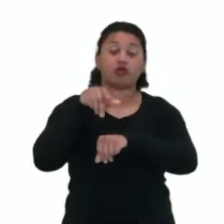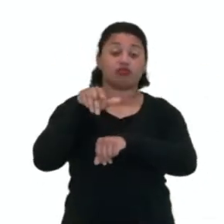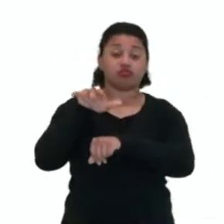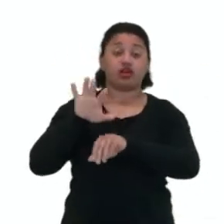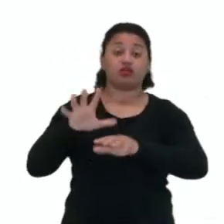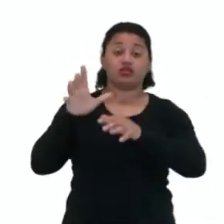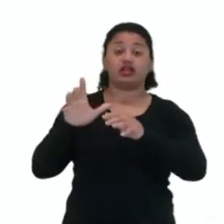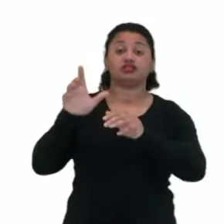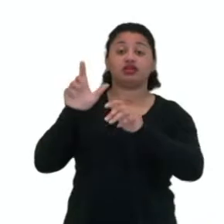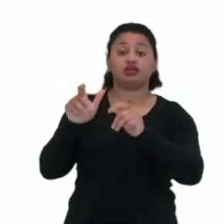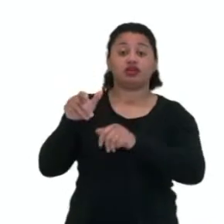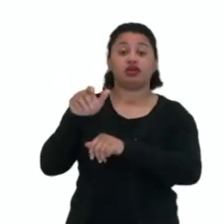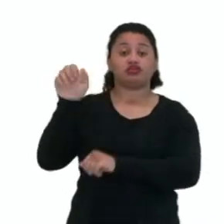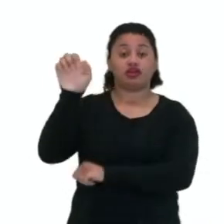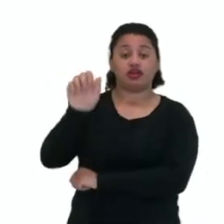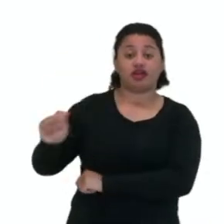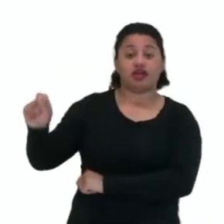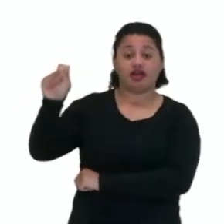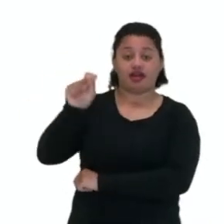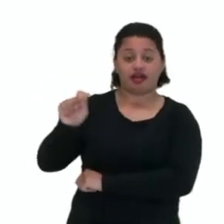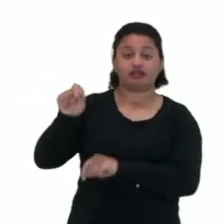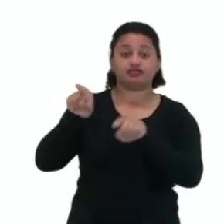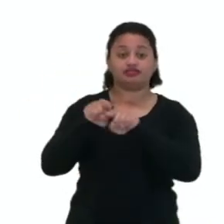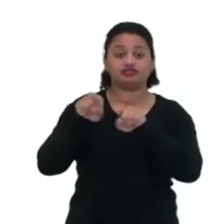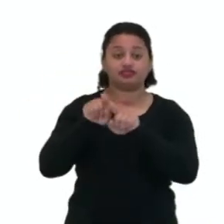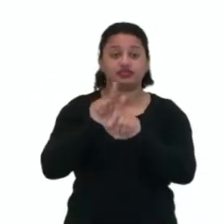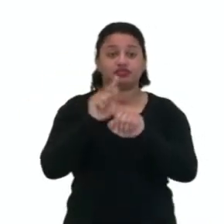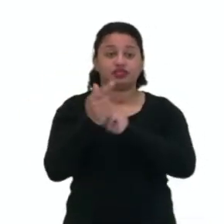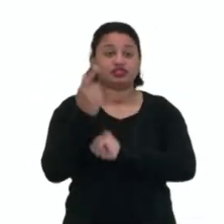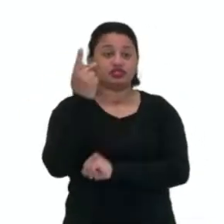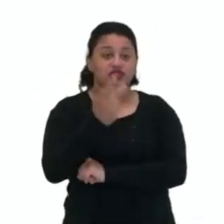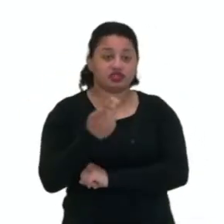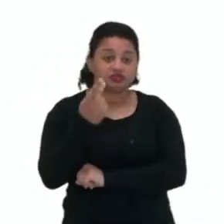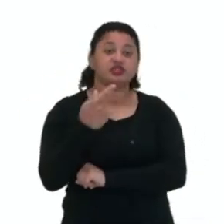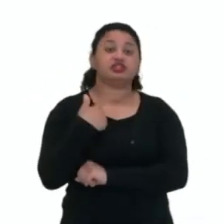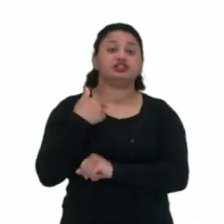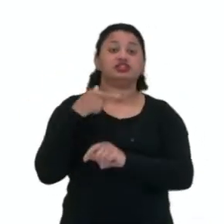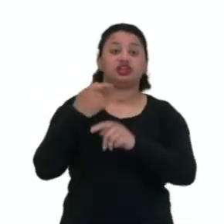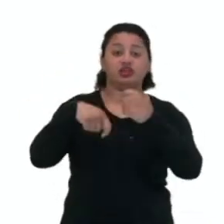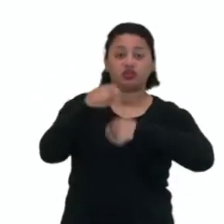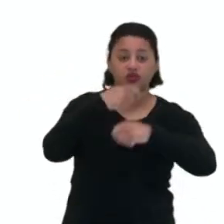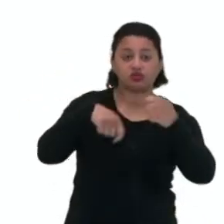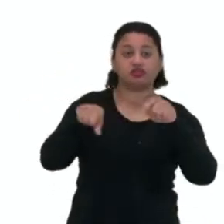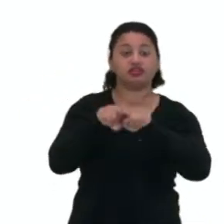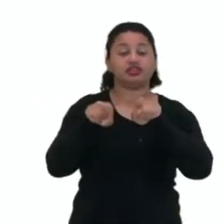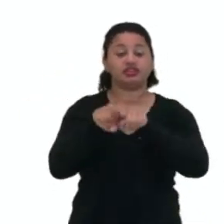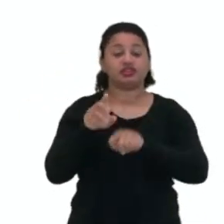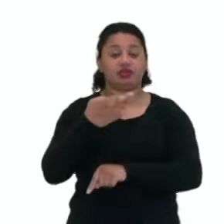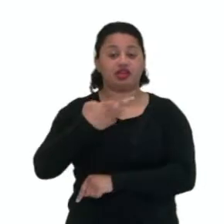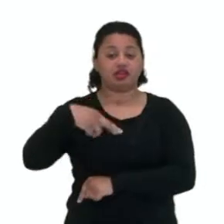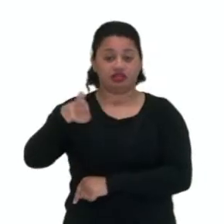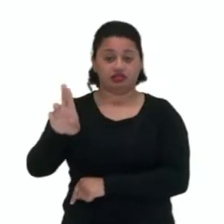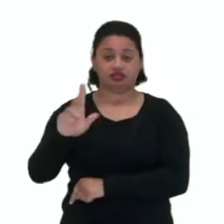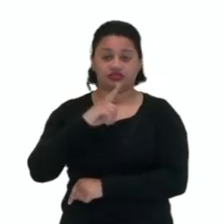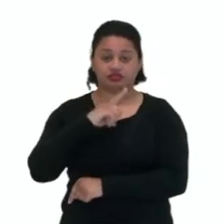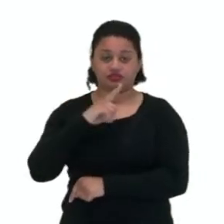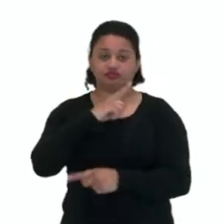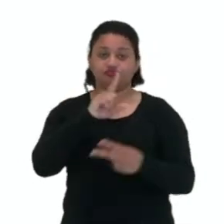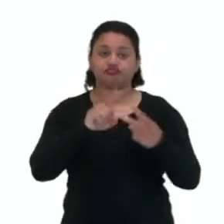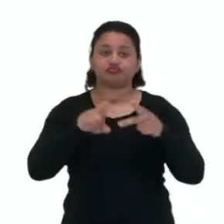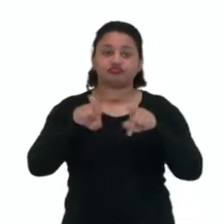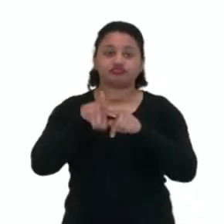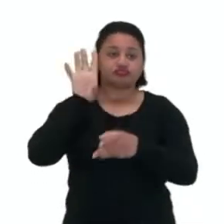na Ásia e as questões geopolíticas, econômicas e religiosas envolvidas, além de entender as relações de poder em relação